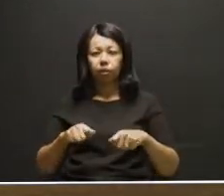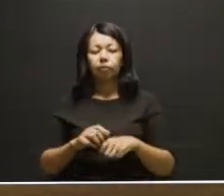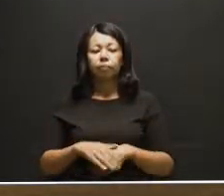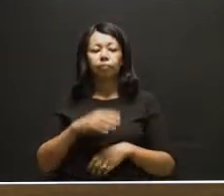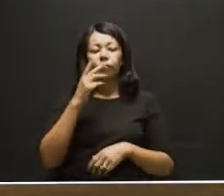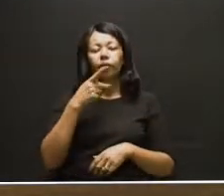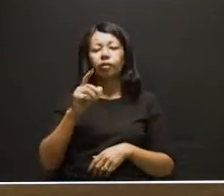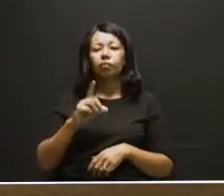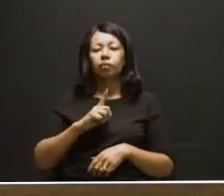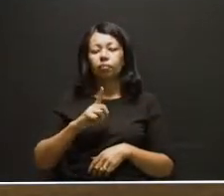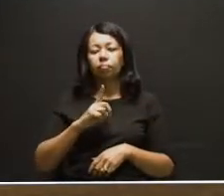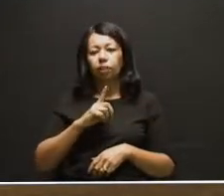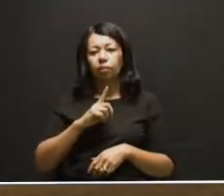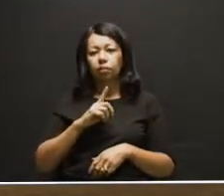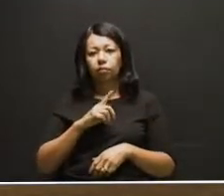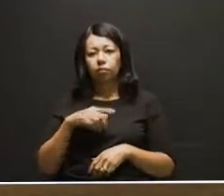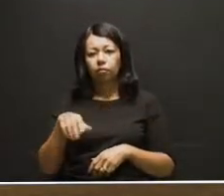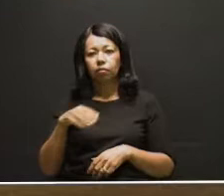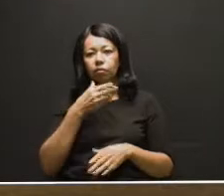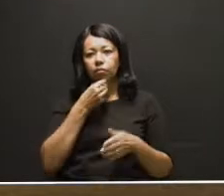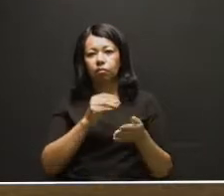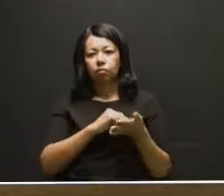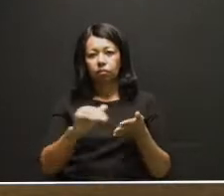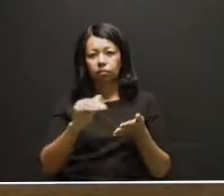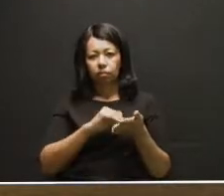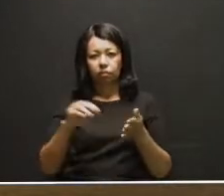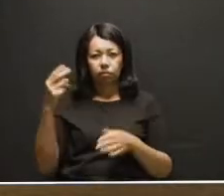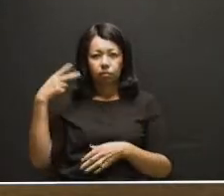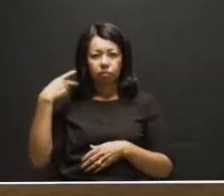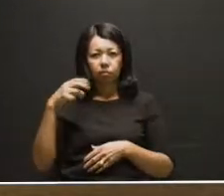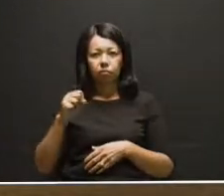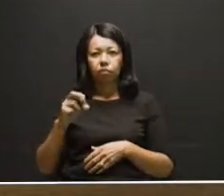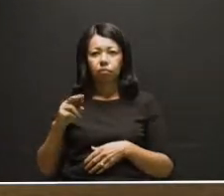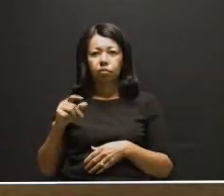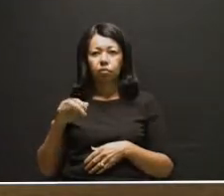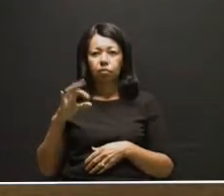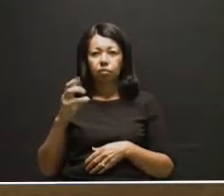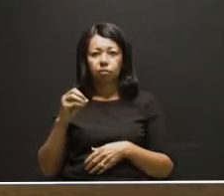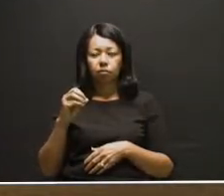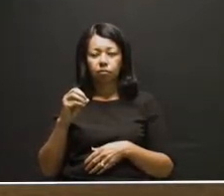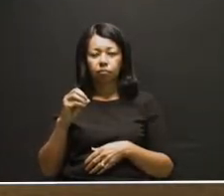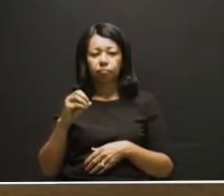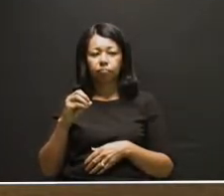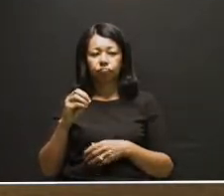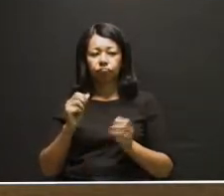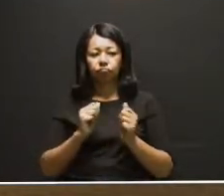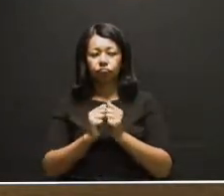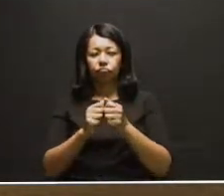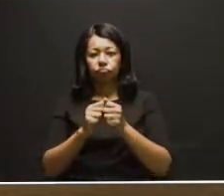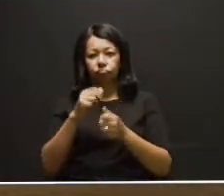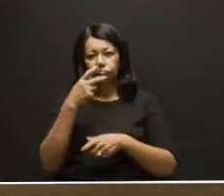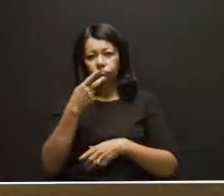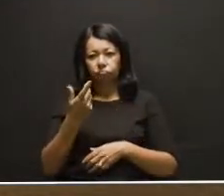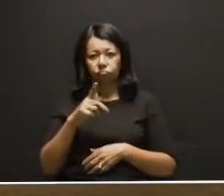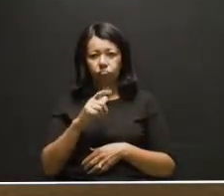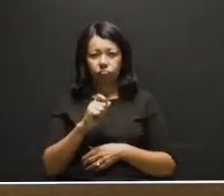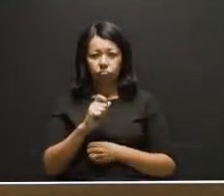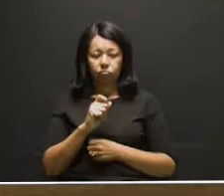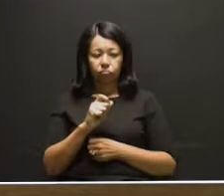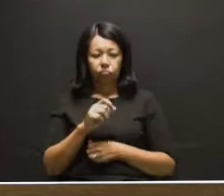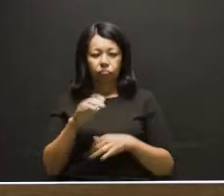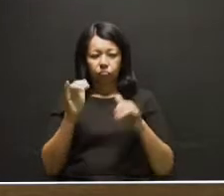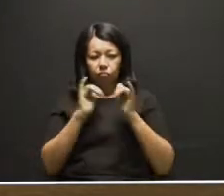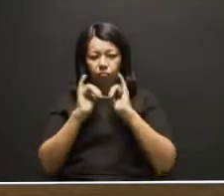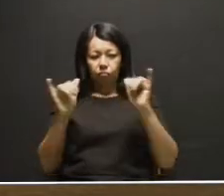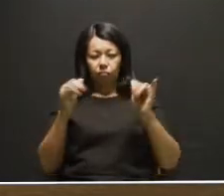dizer né com o secretário é vereador sérgio eu até me deparei com a matéria até